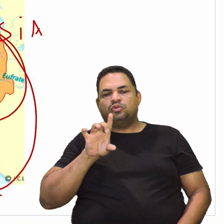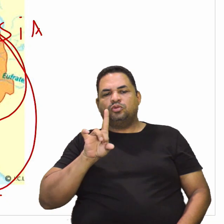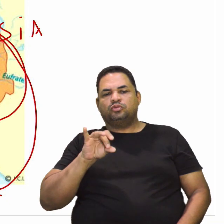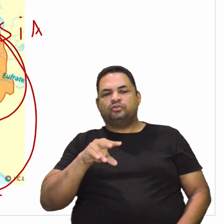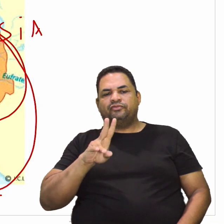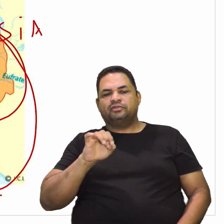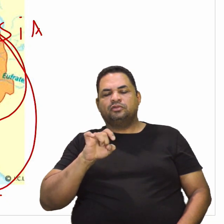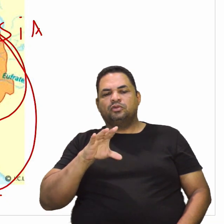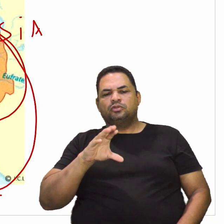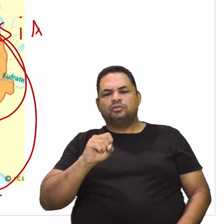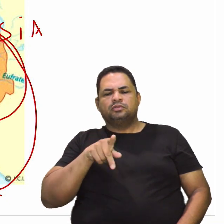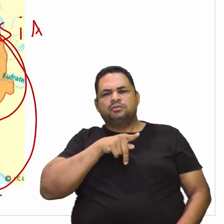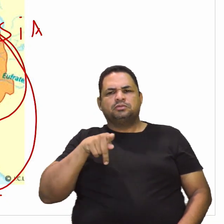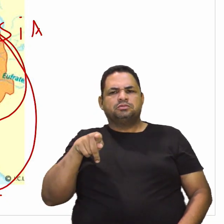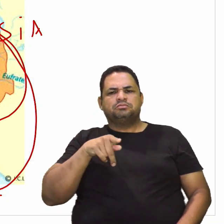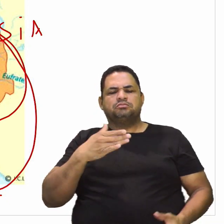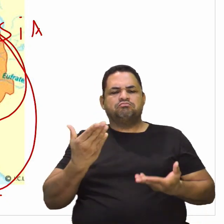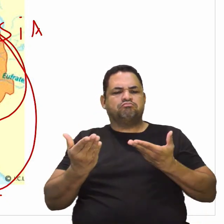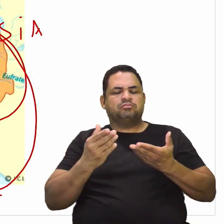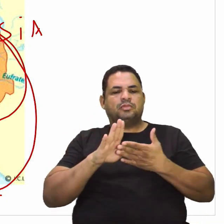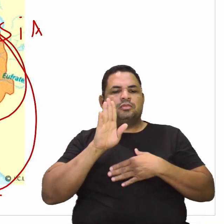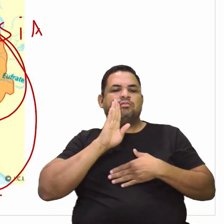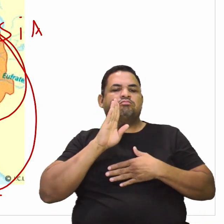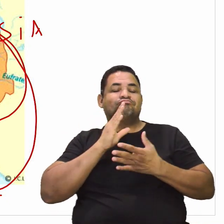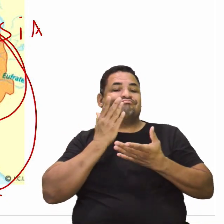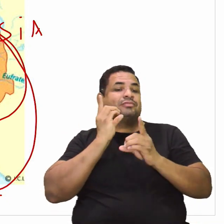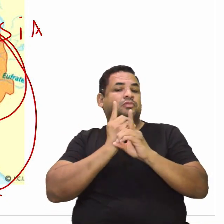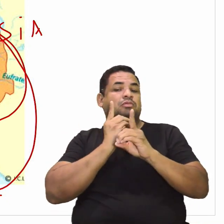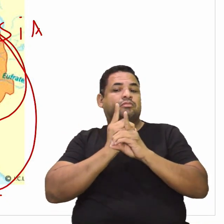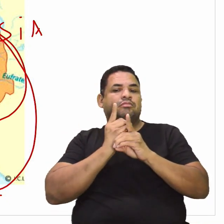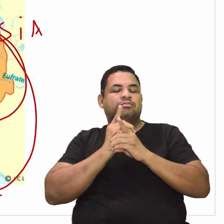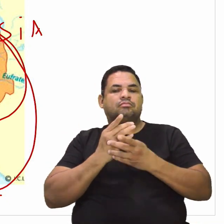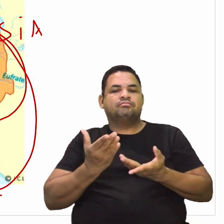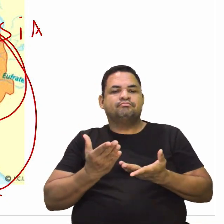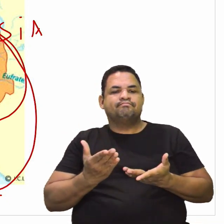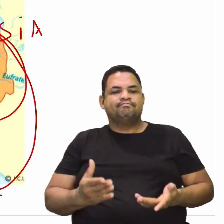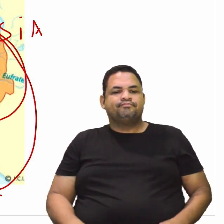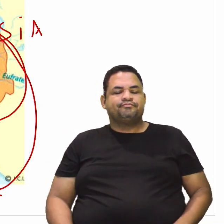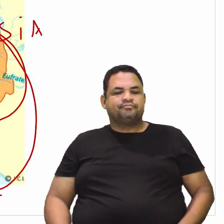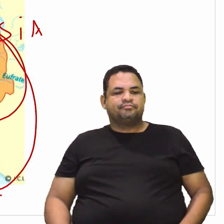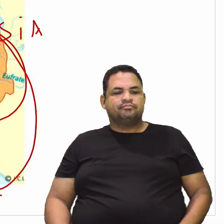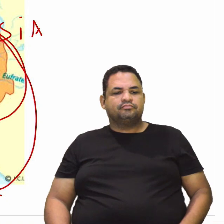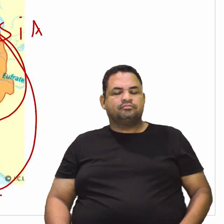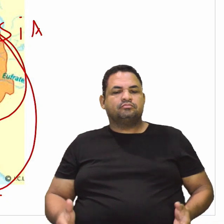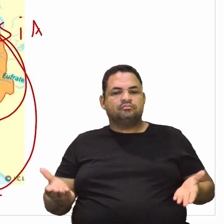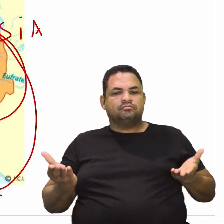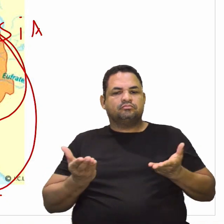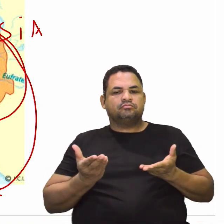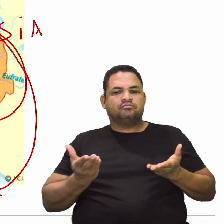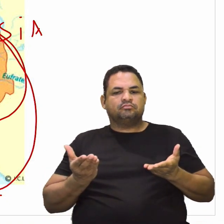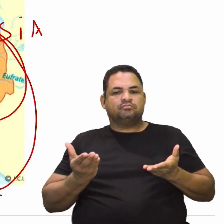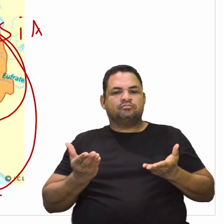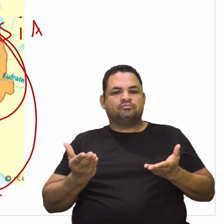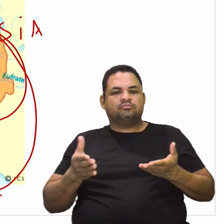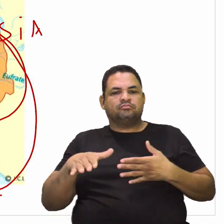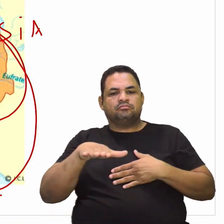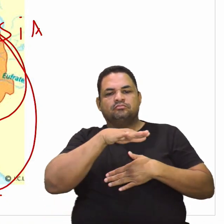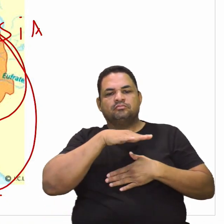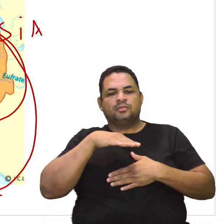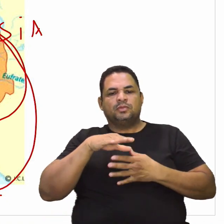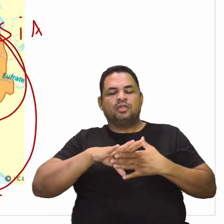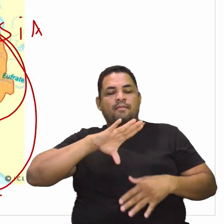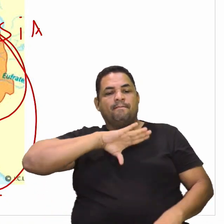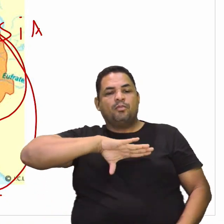visigodos. Professor, olha que legal que eu descobri. Então, hoje, aonde é a região de